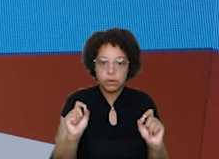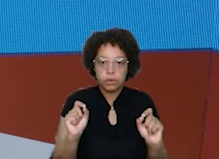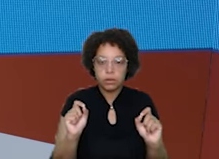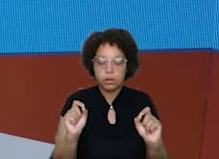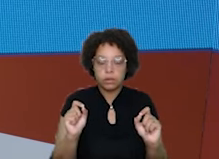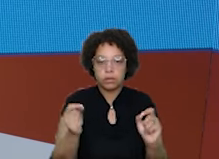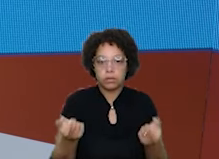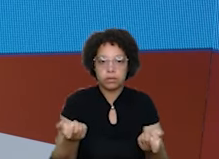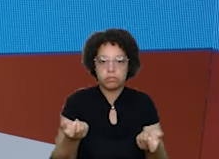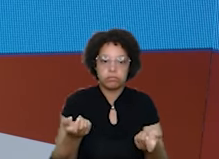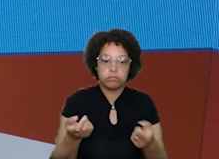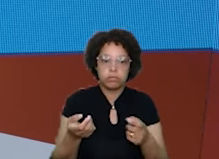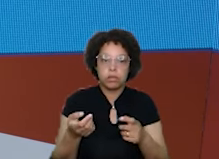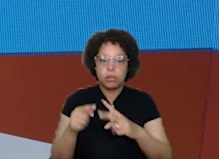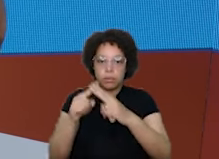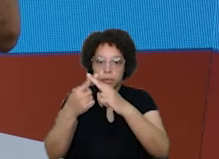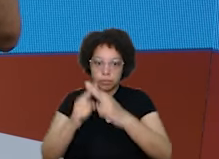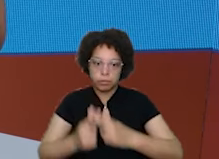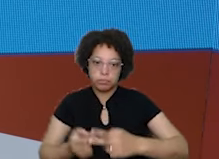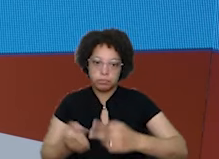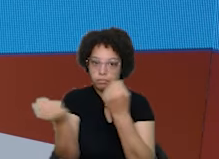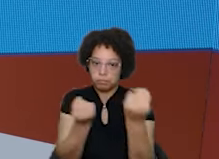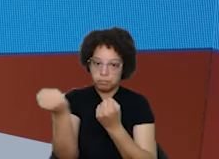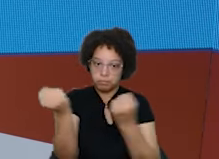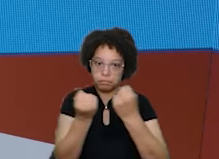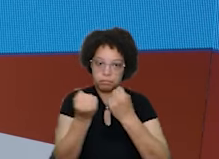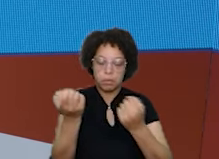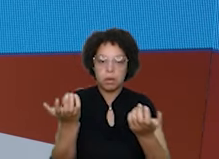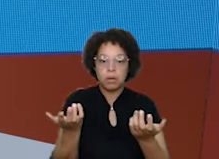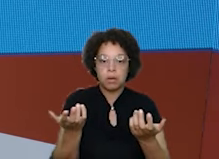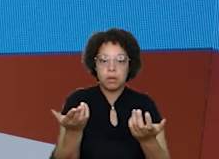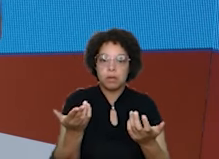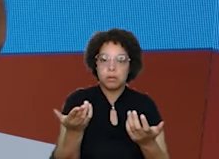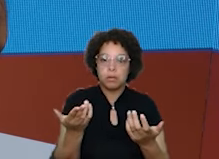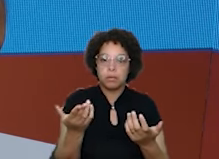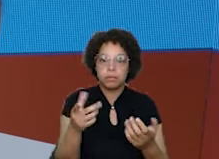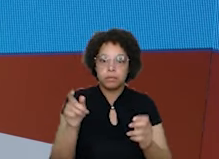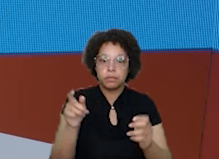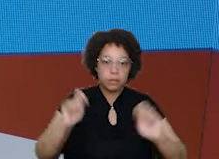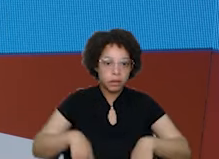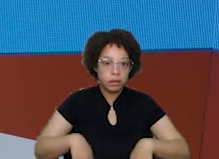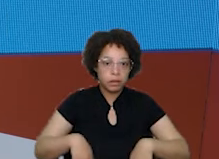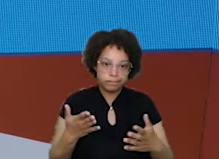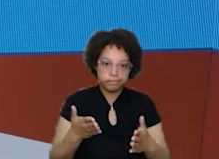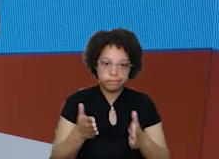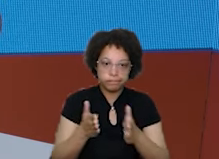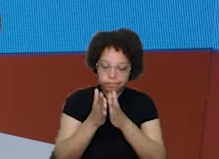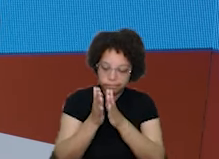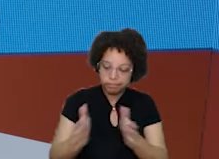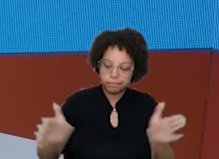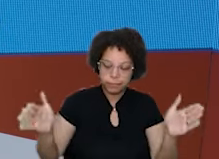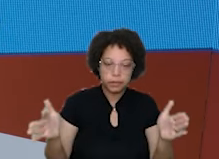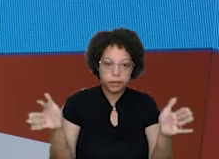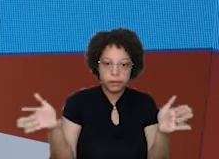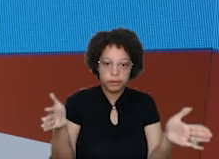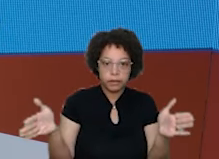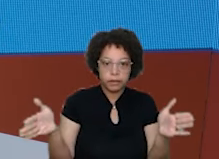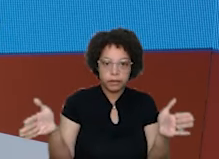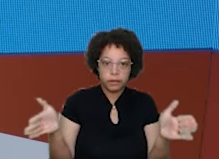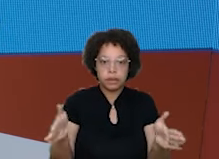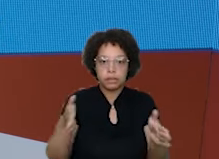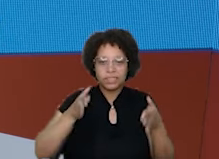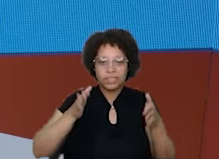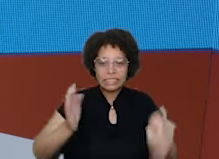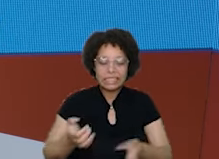um carro uma vitrine tudo isso num num Médio prazo parece que ah já fiz faz um ano e tal mas